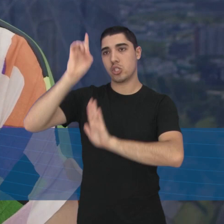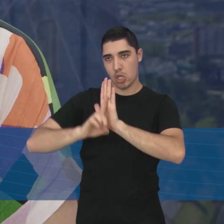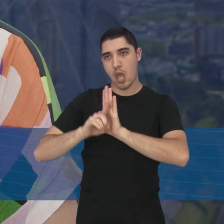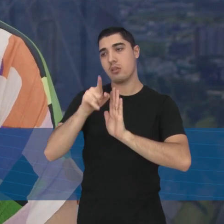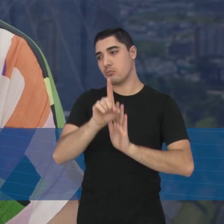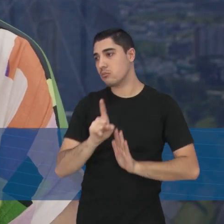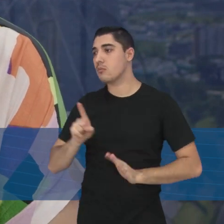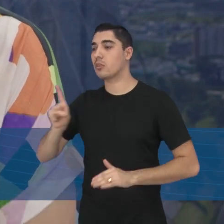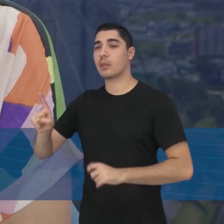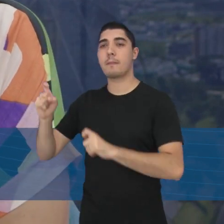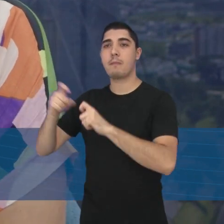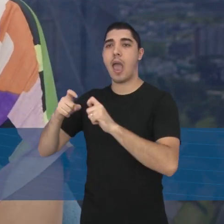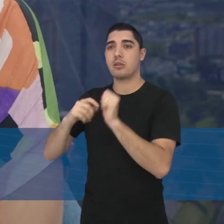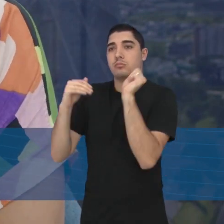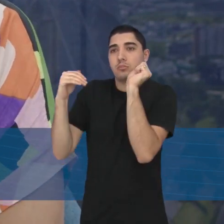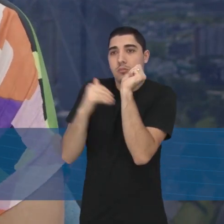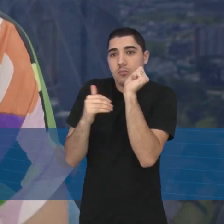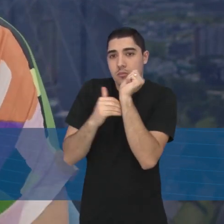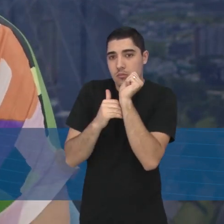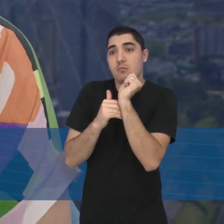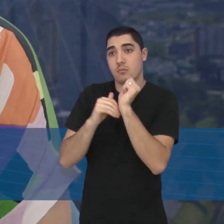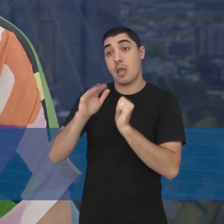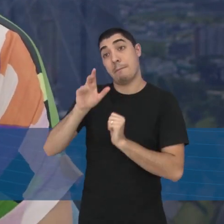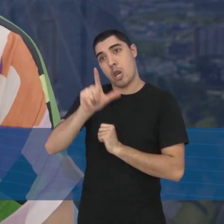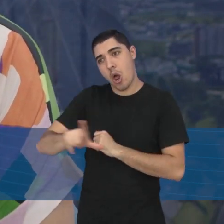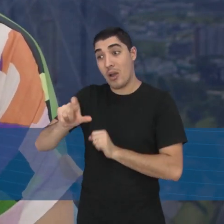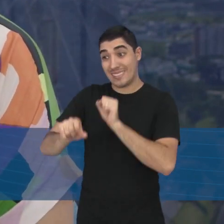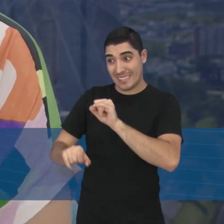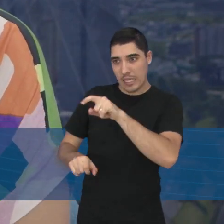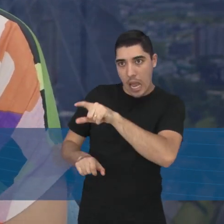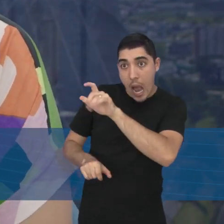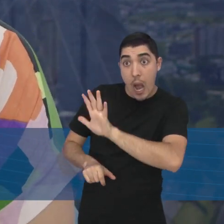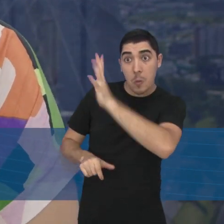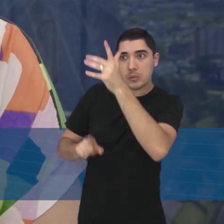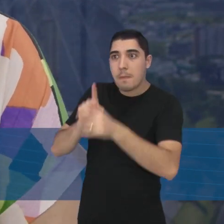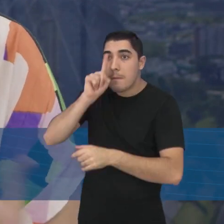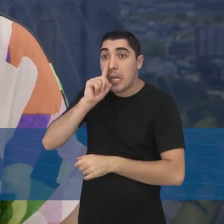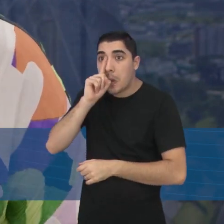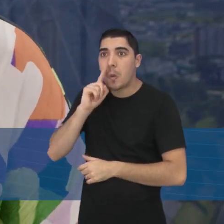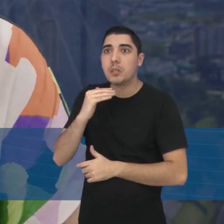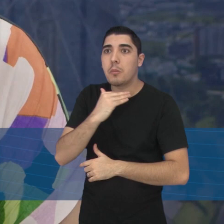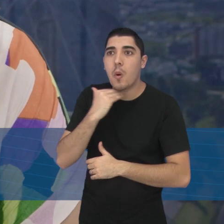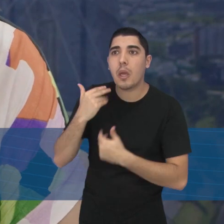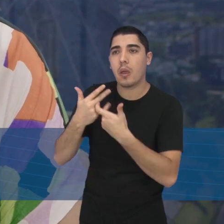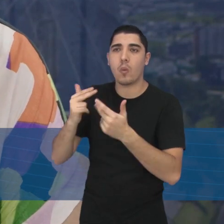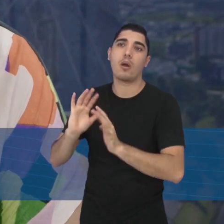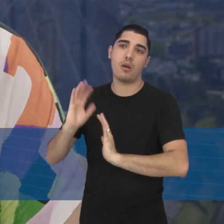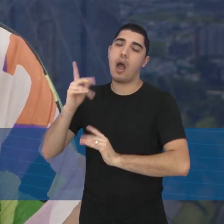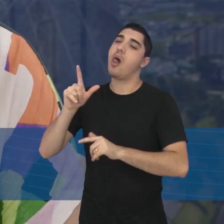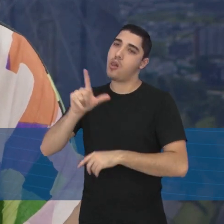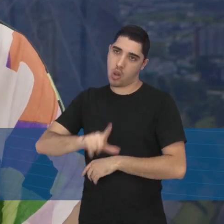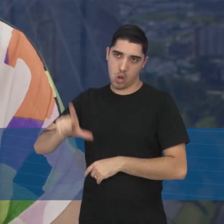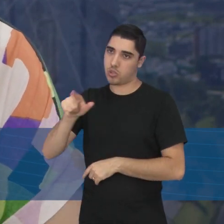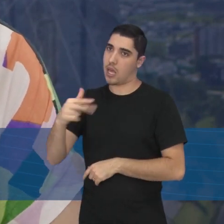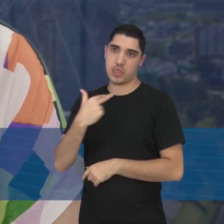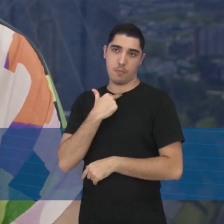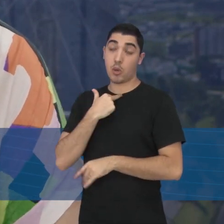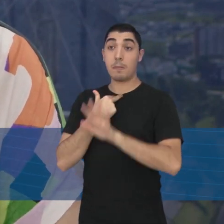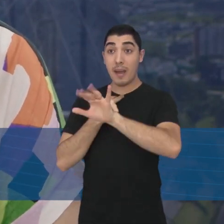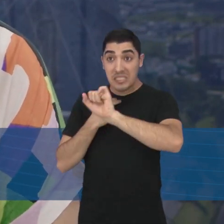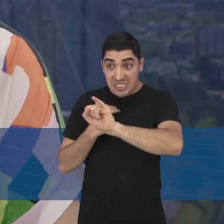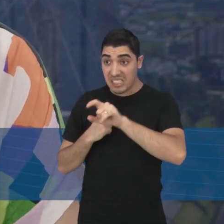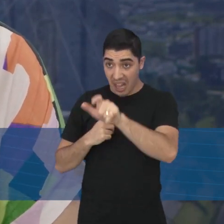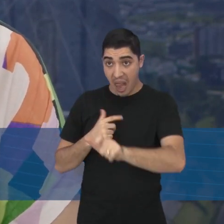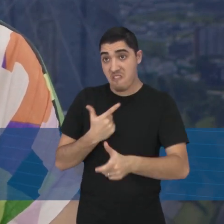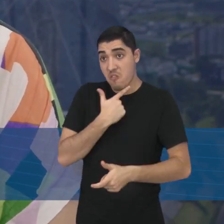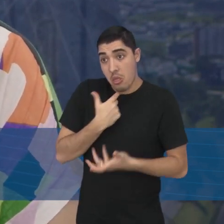com sigilo, a não ser que isso coloque a vida dele em risco, claro, mas para uso de uma escolha de anticoncepção,